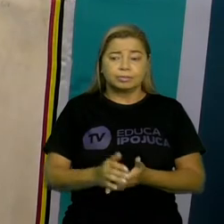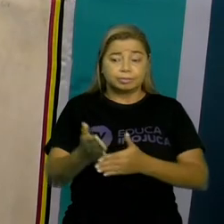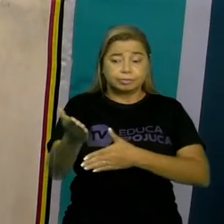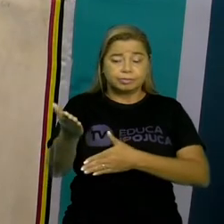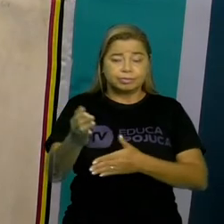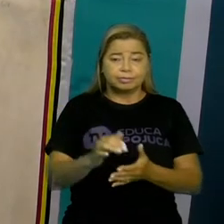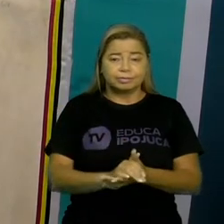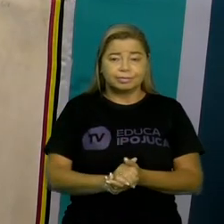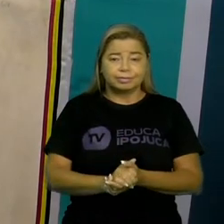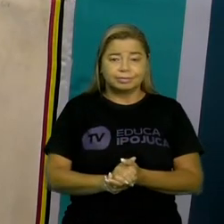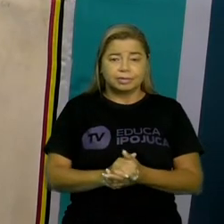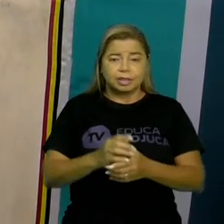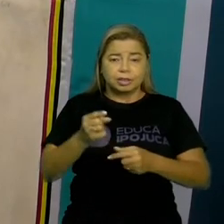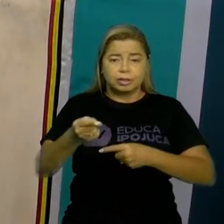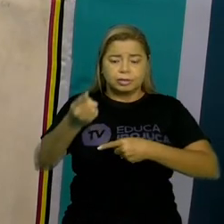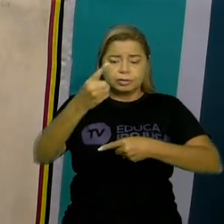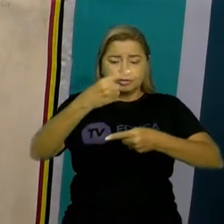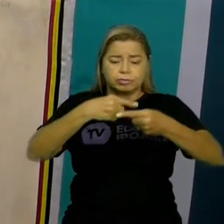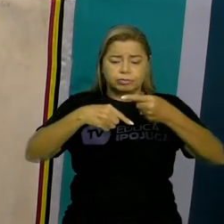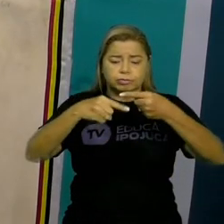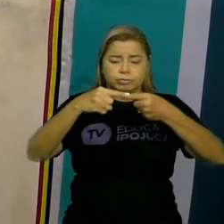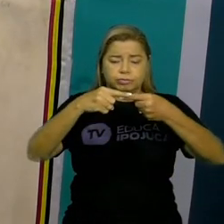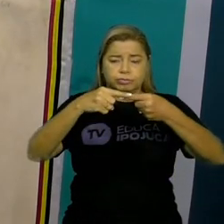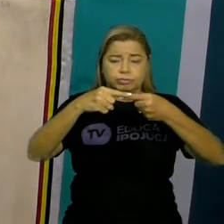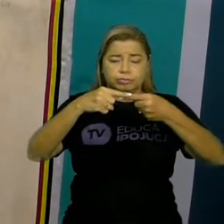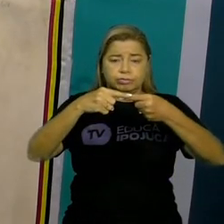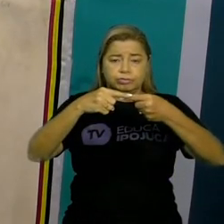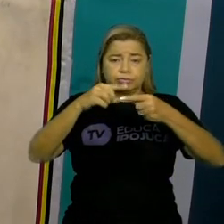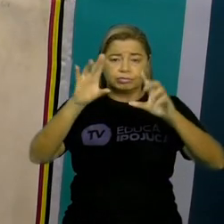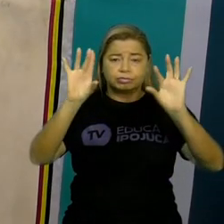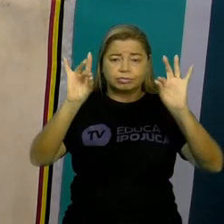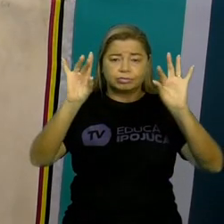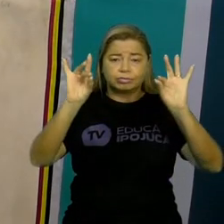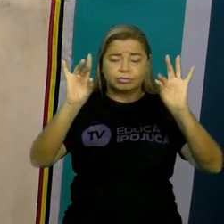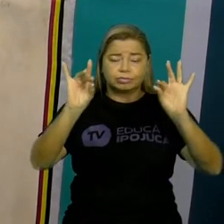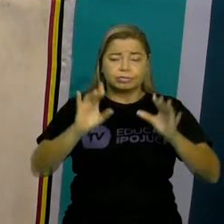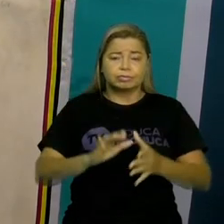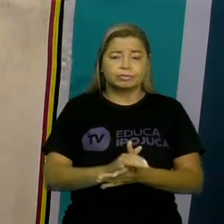fazer uma argolinha com cada, ó,